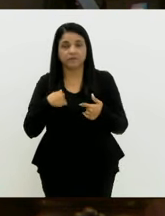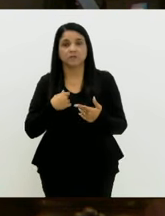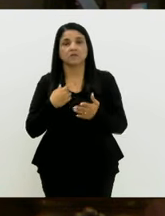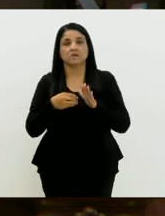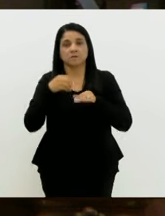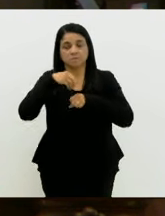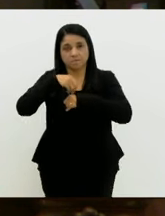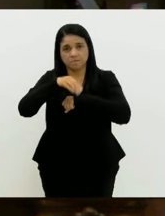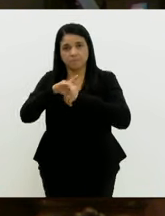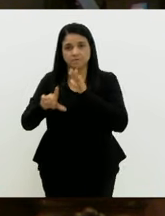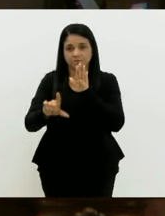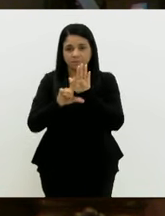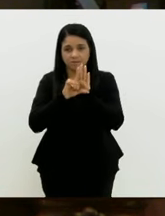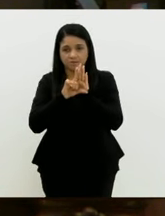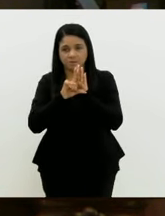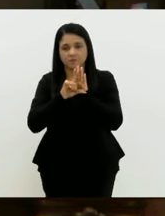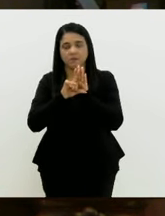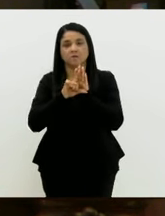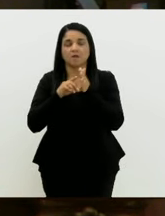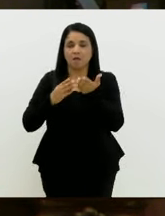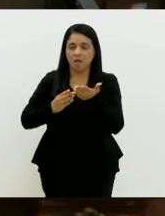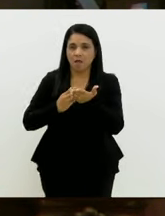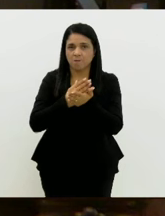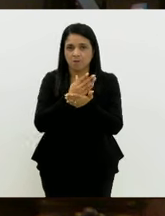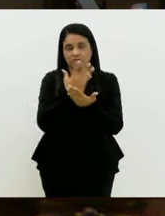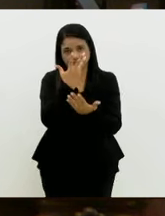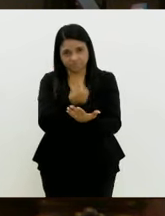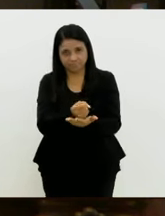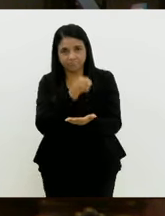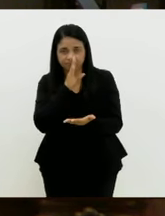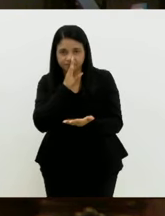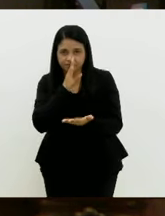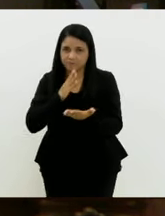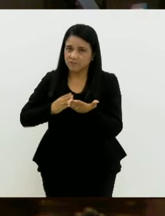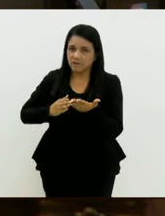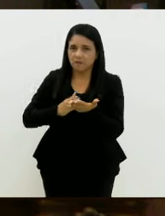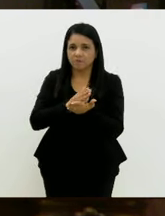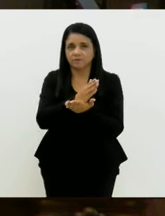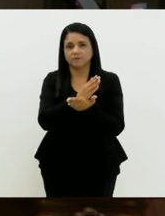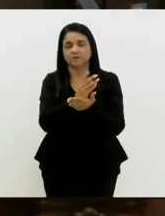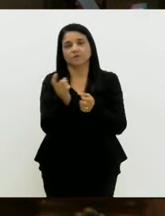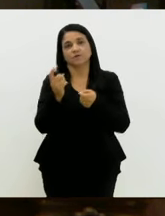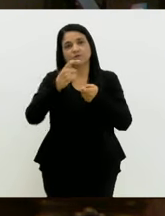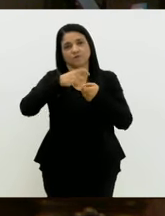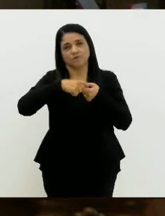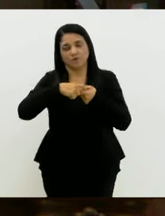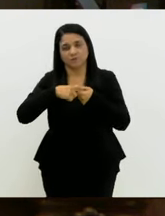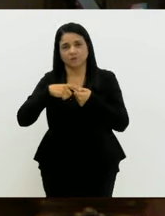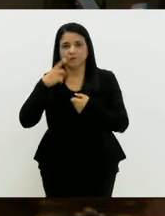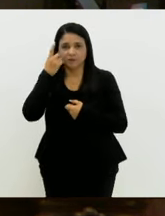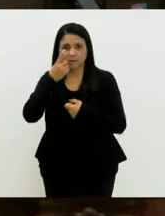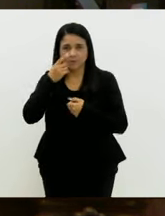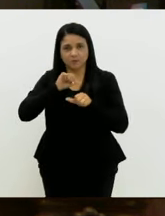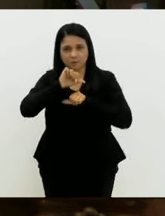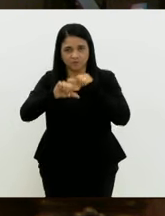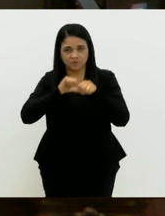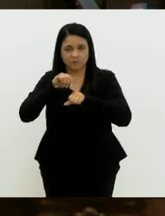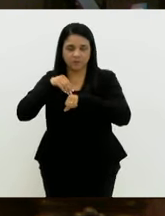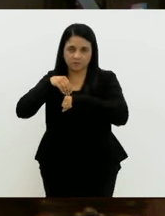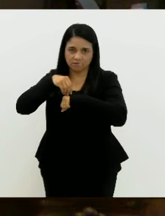Indicações Legislativas. Senhores que aprovam, permaneçam como estão. Aprovado, retorno ao autor para transformação e indicação